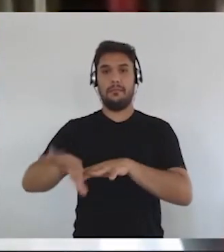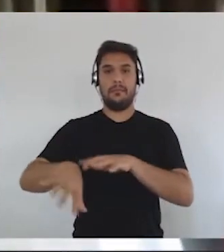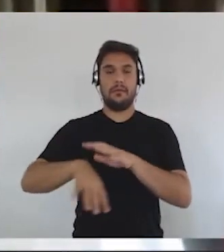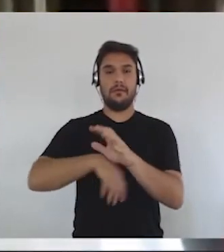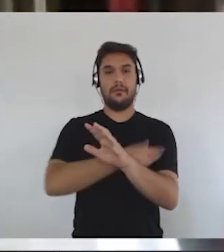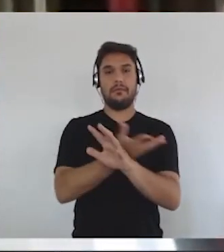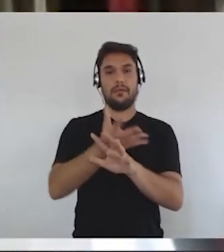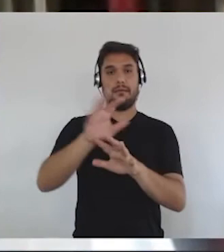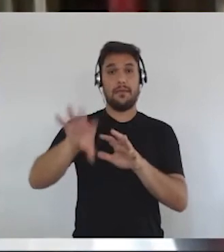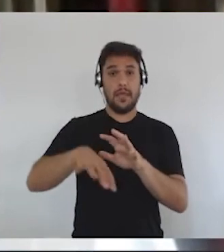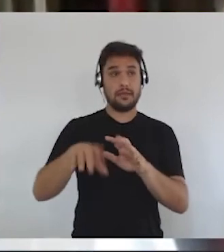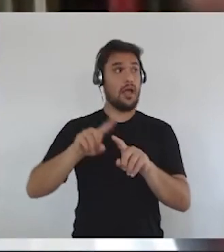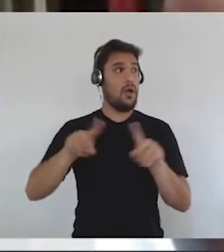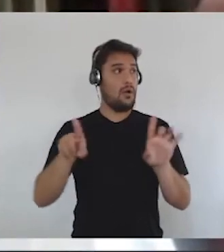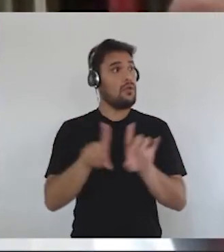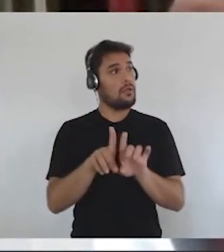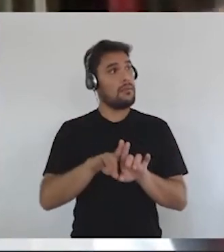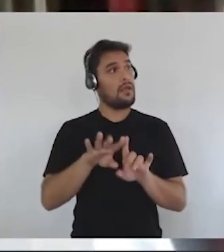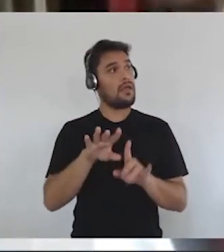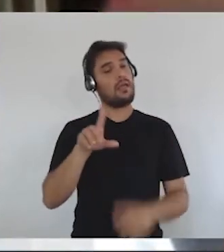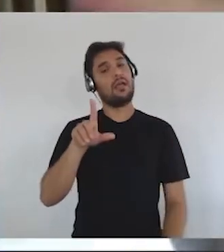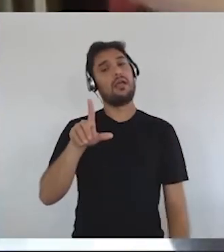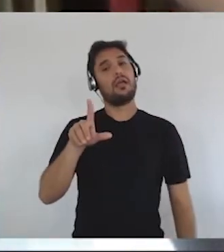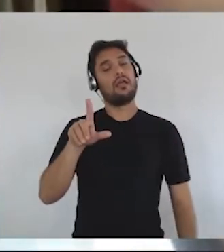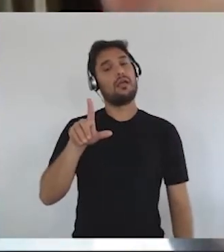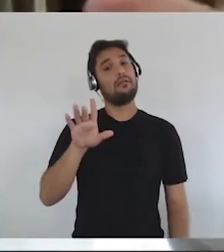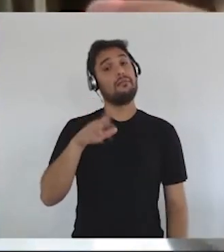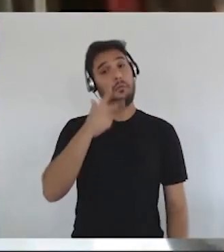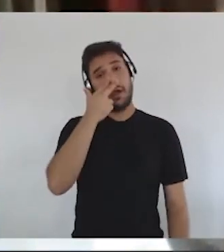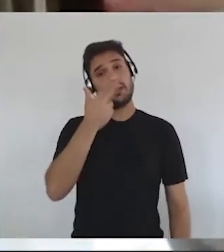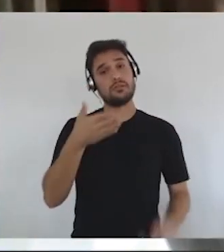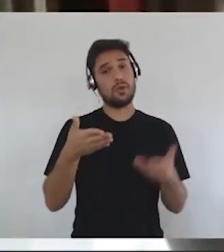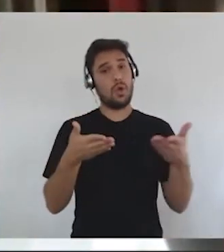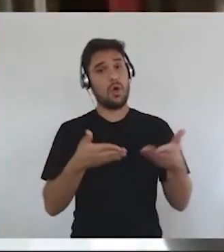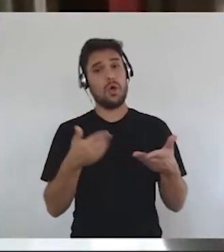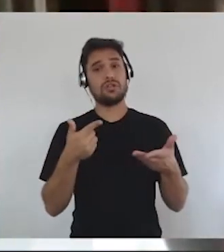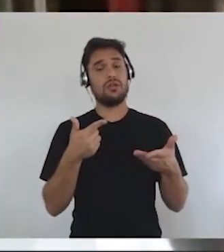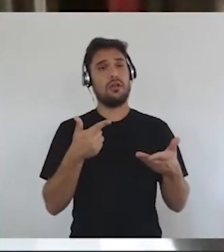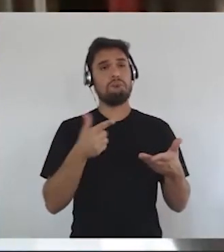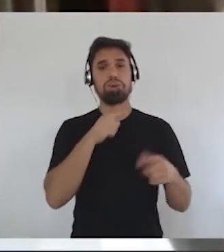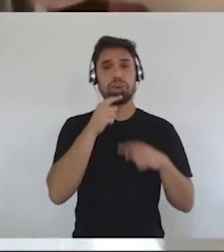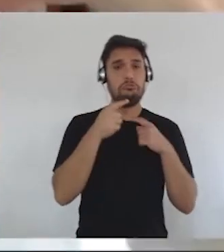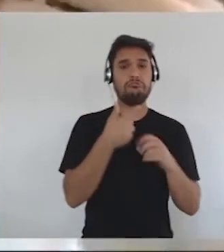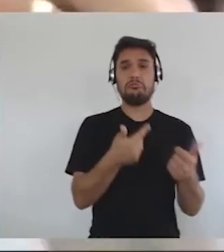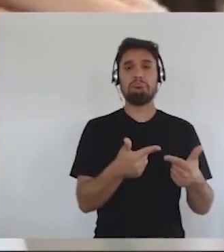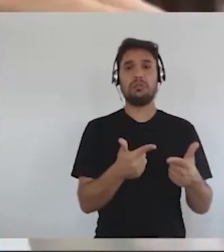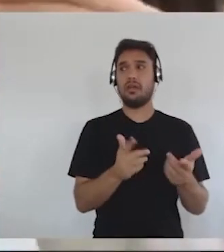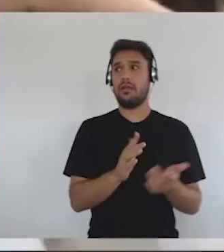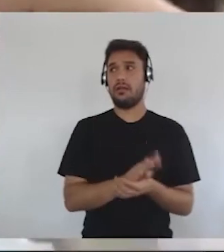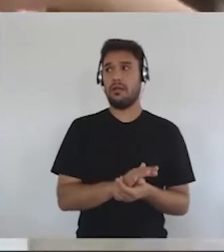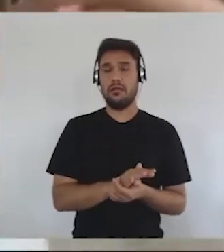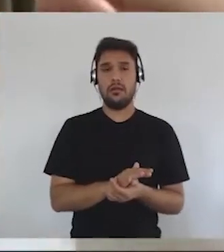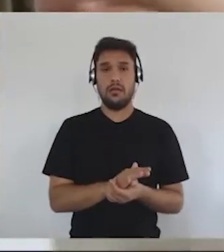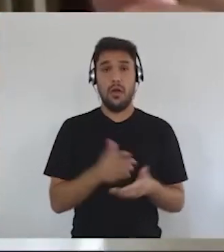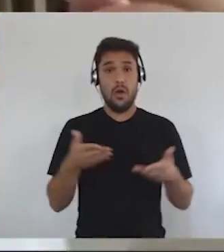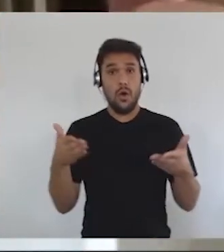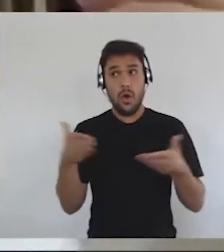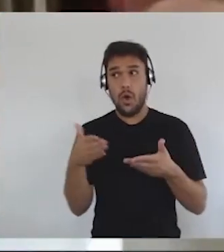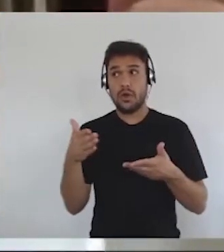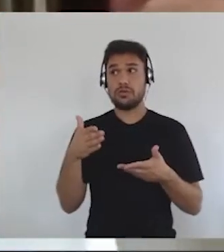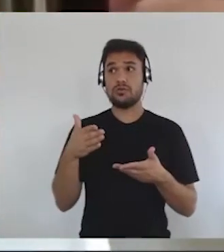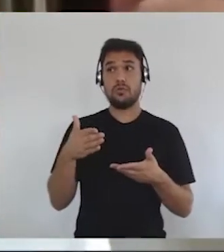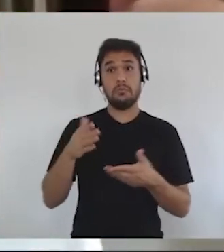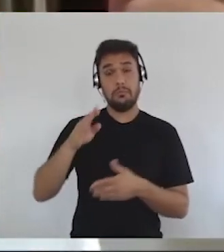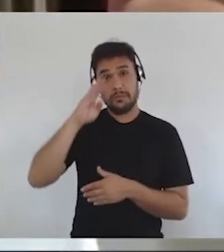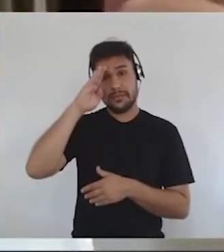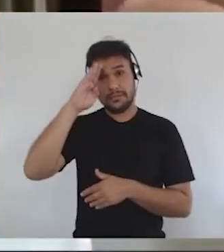questão sanitária é uma questão ambiental lato sensu, parece hoje nós não ter mais dúvida de que o patrimônio comum